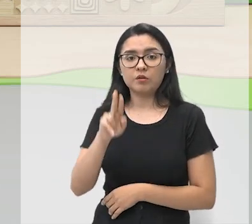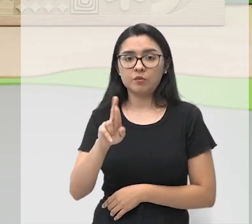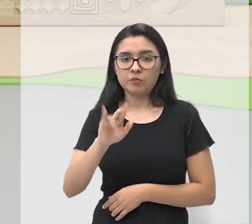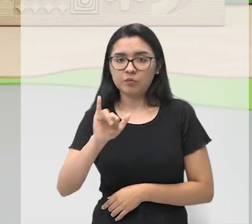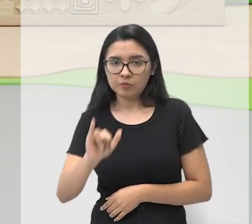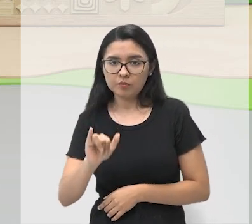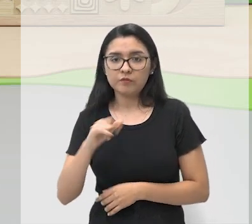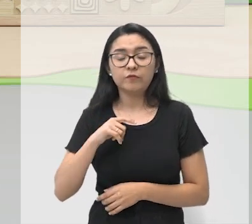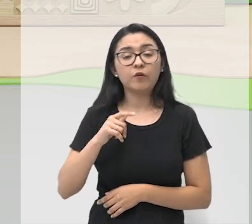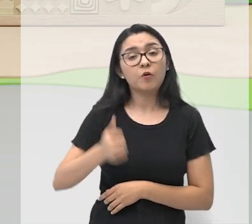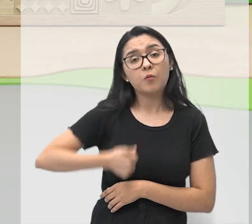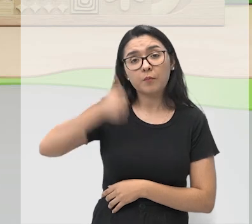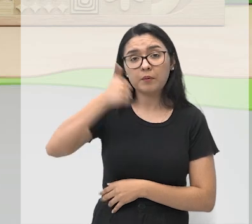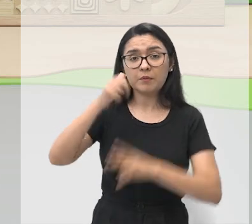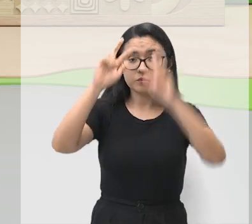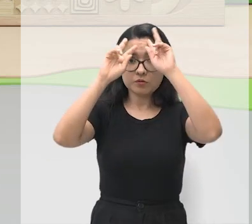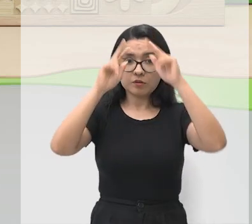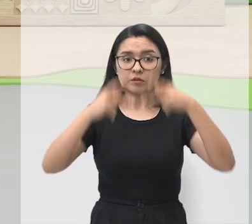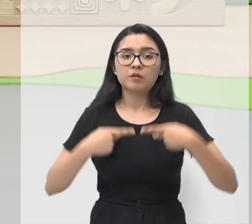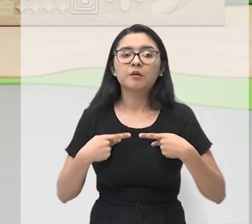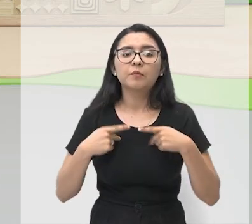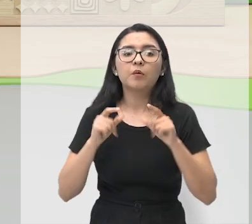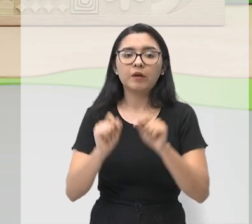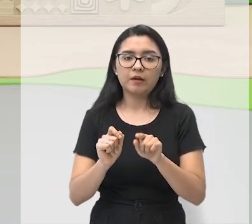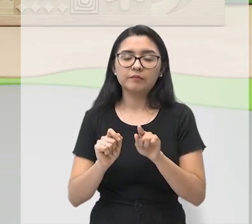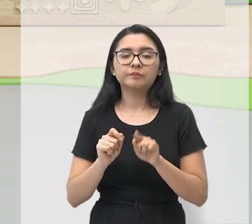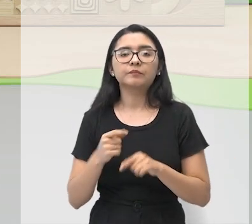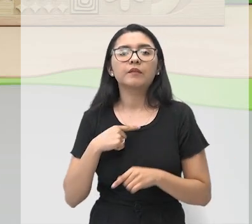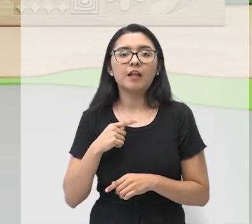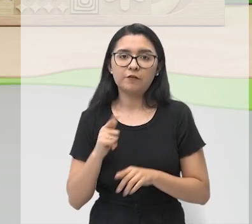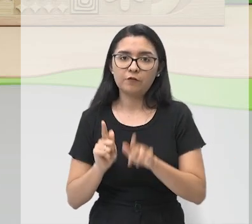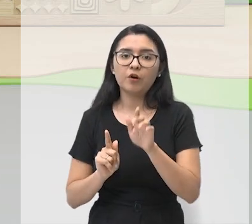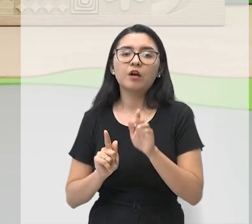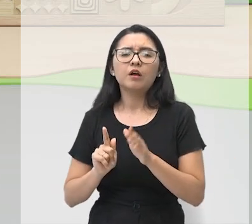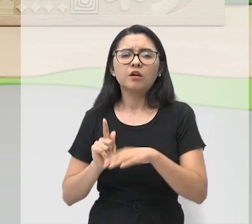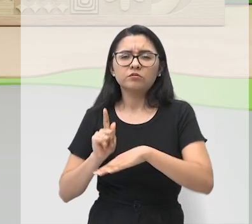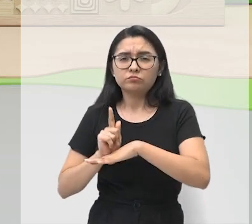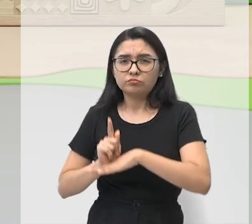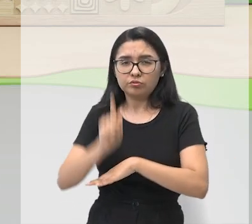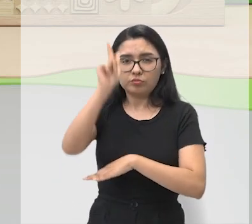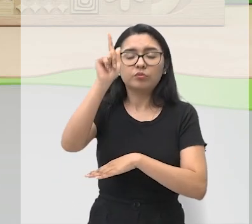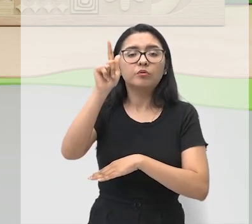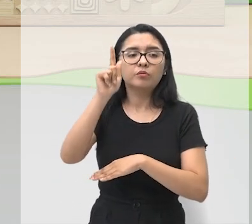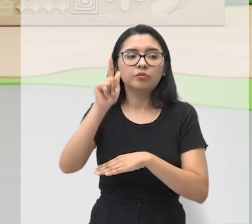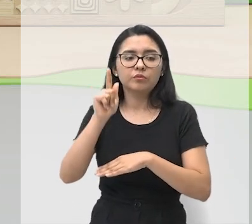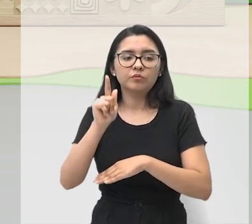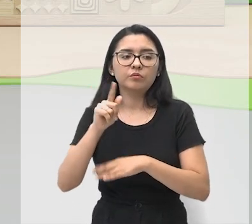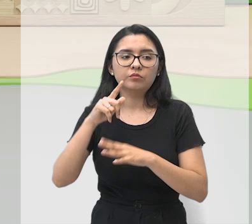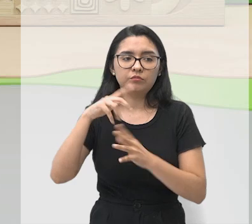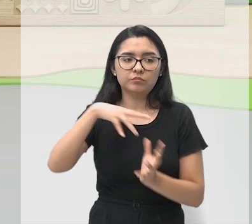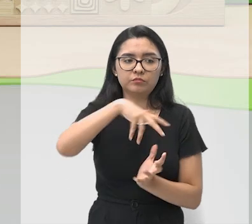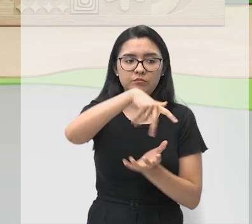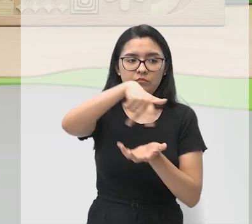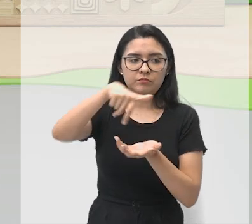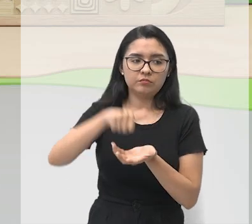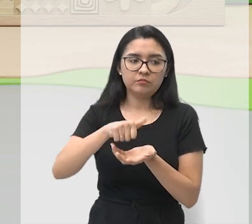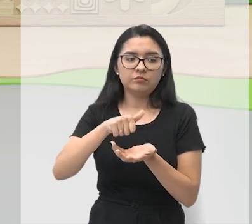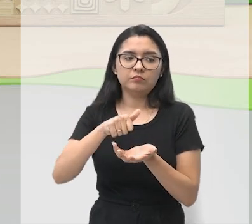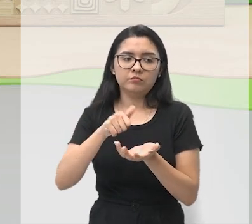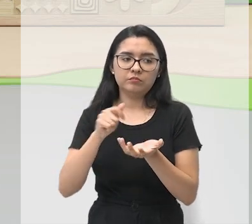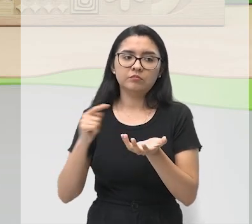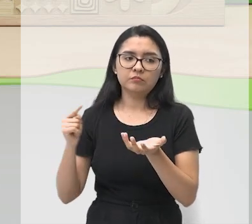primeiro ser humano a dar uma volta completa em torno do